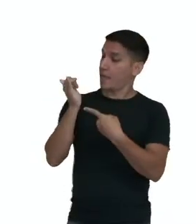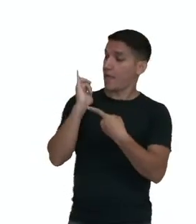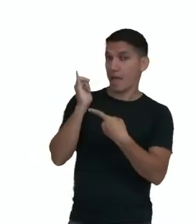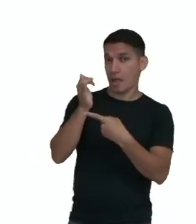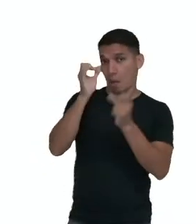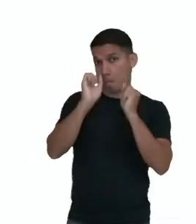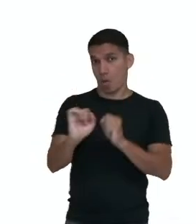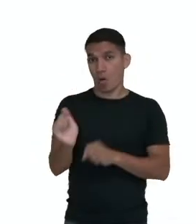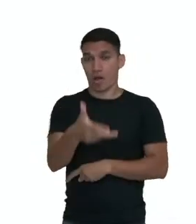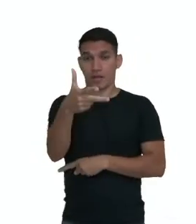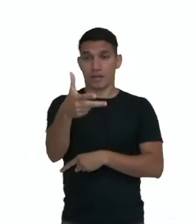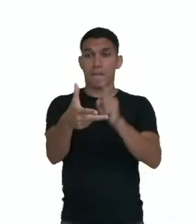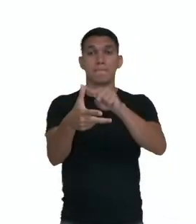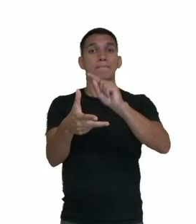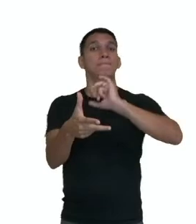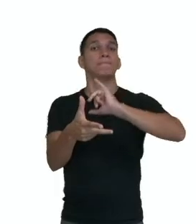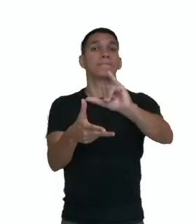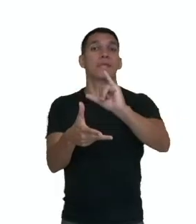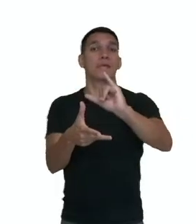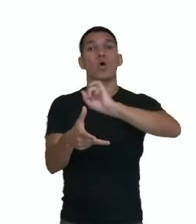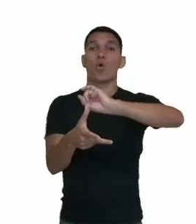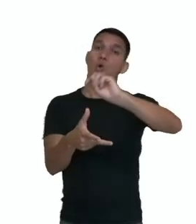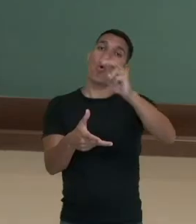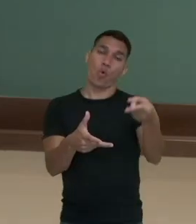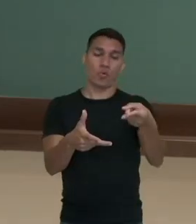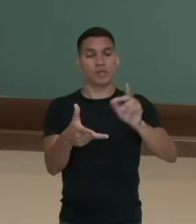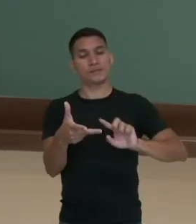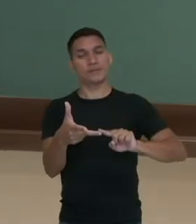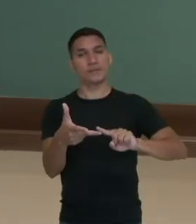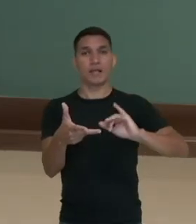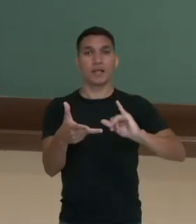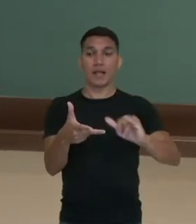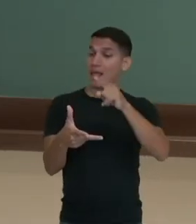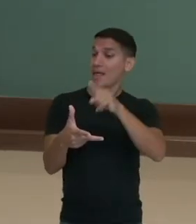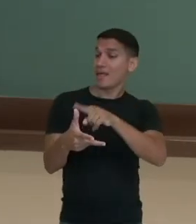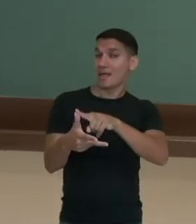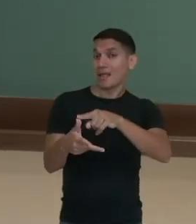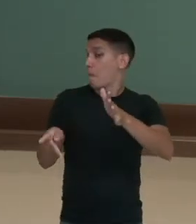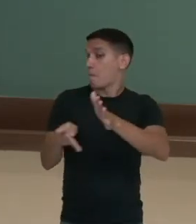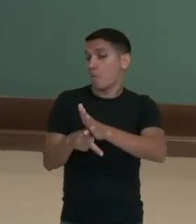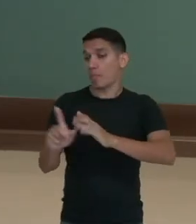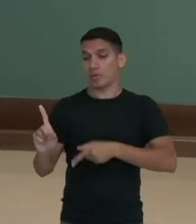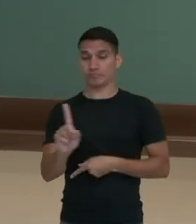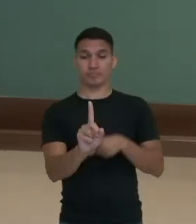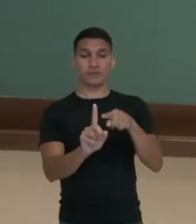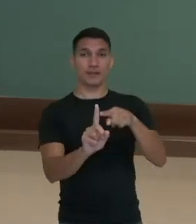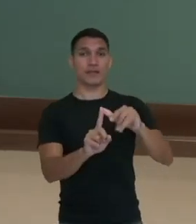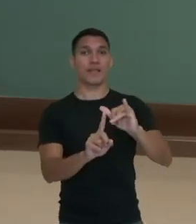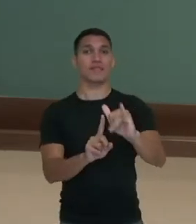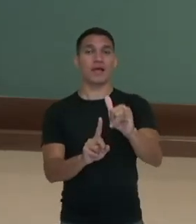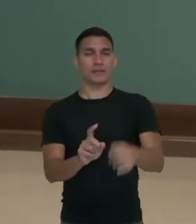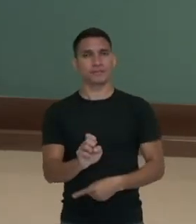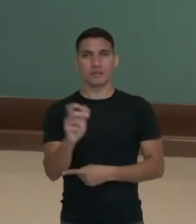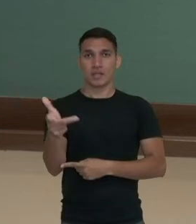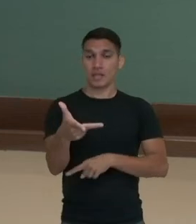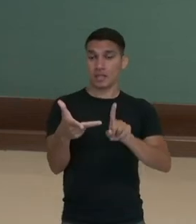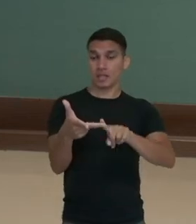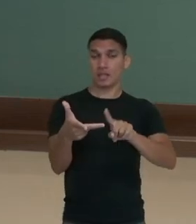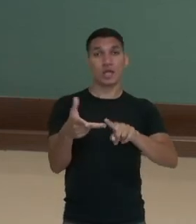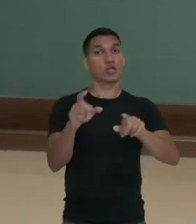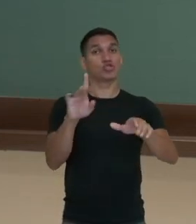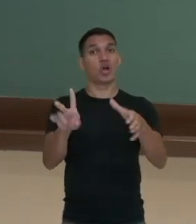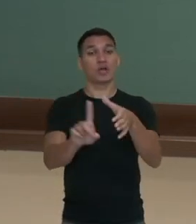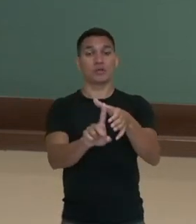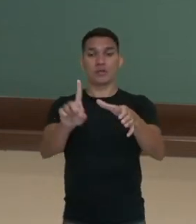terceira pessoa. Em primeira pessoa, o narrador é o próprio personagem. E em terceira pessoa, o narrador ele